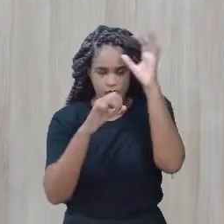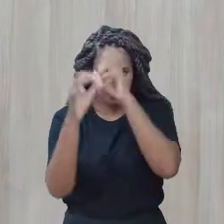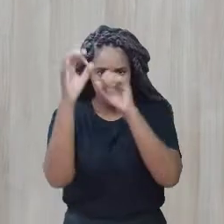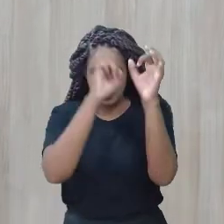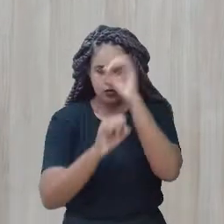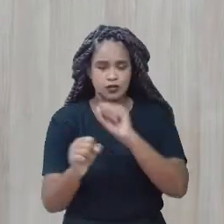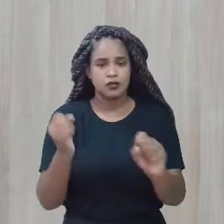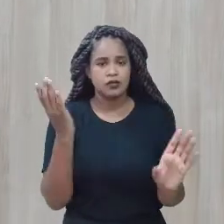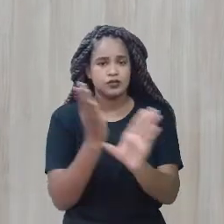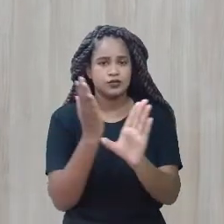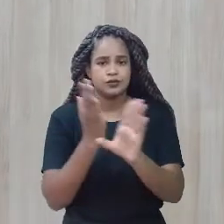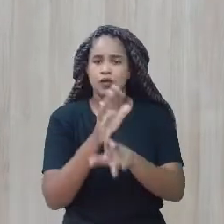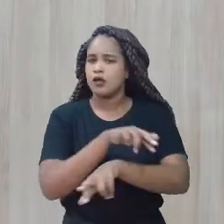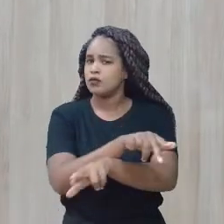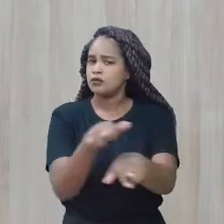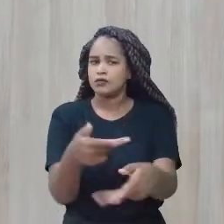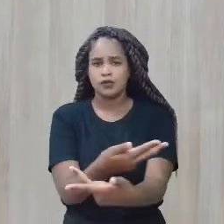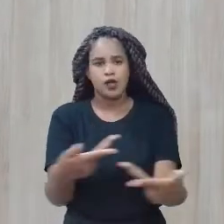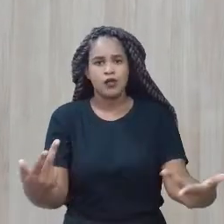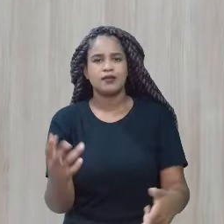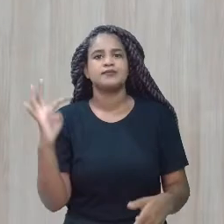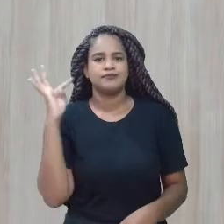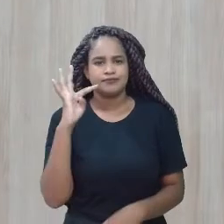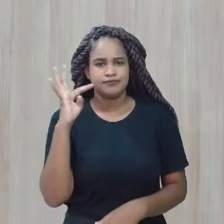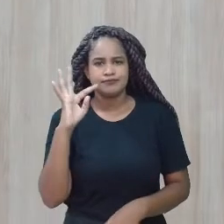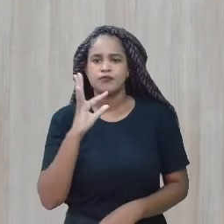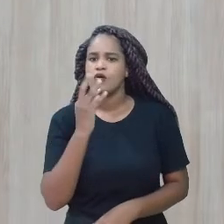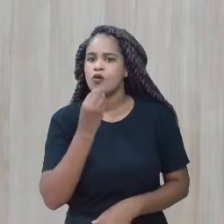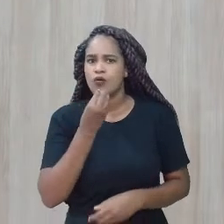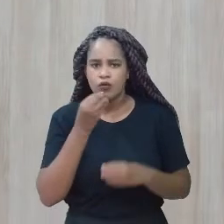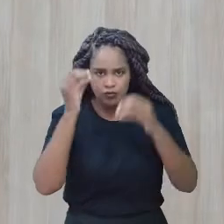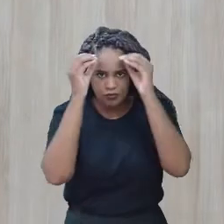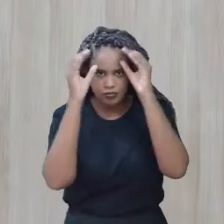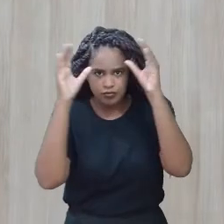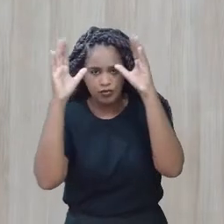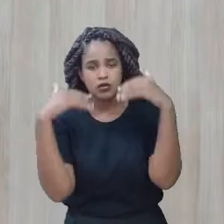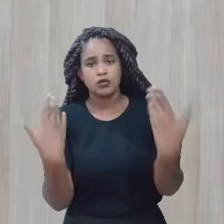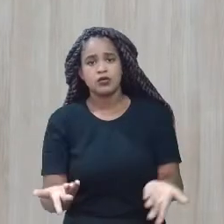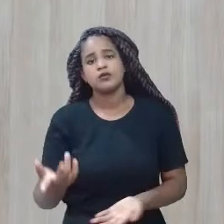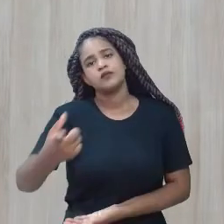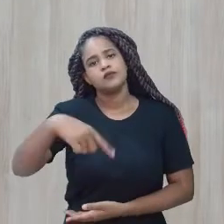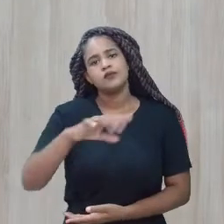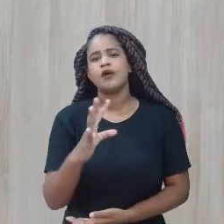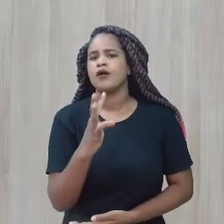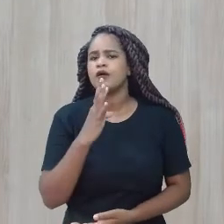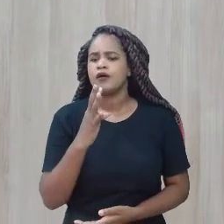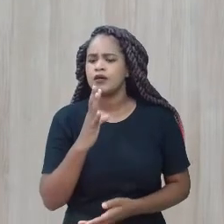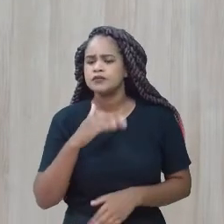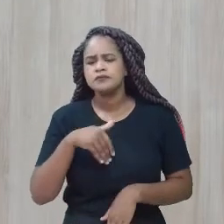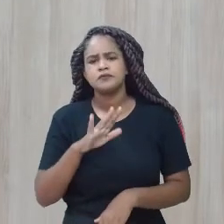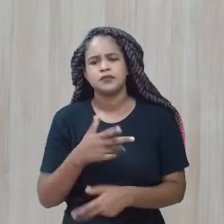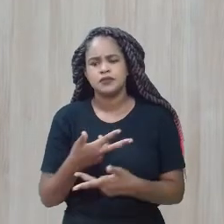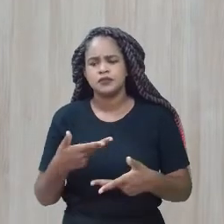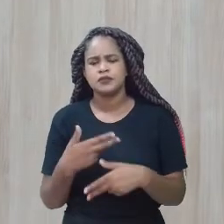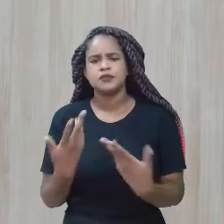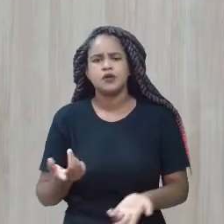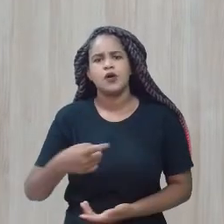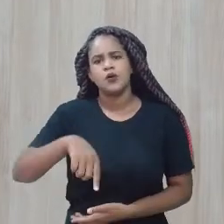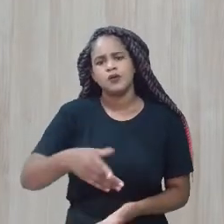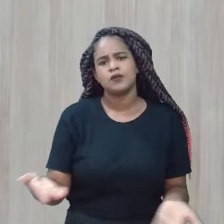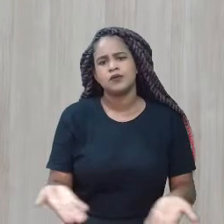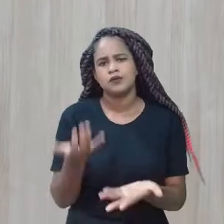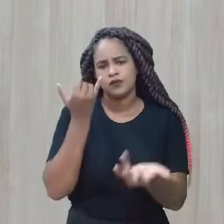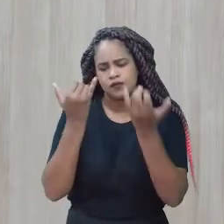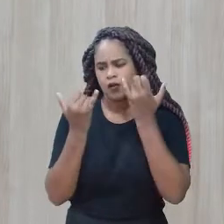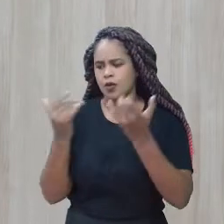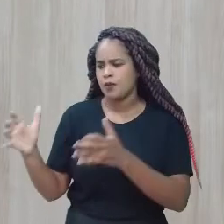vamos descobrindo tanta coisa e é tão legal ter conhecimento. Então, conheçam. Hoje vocês podem ter acesso às